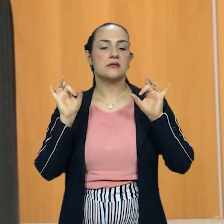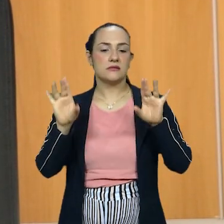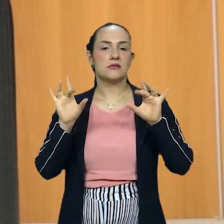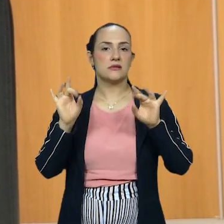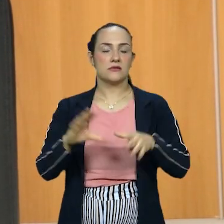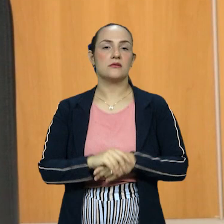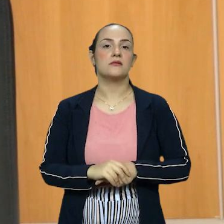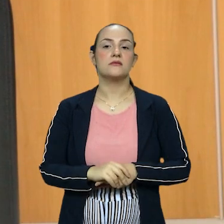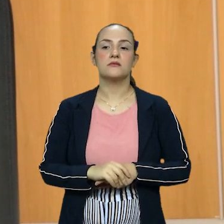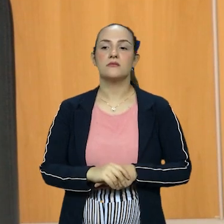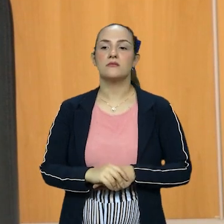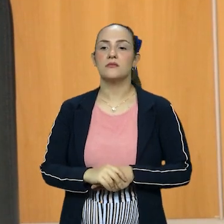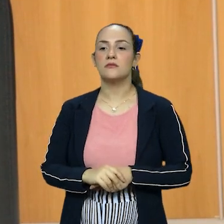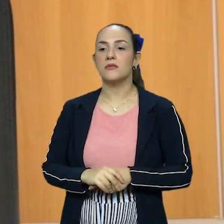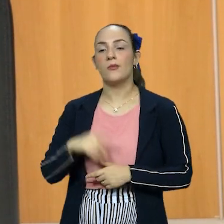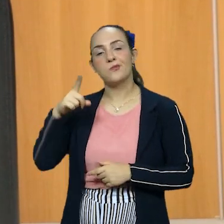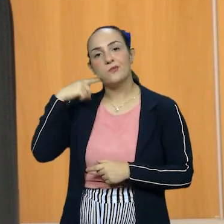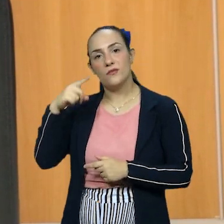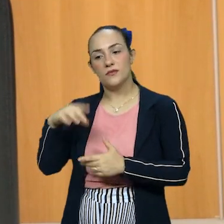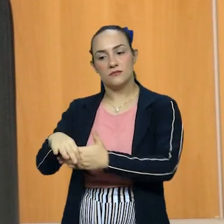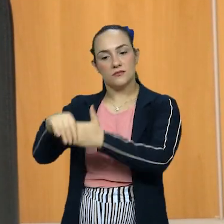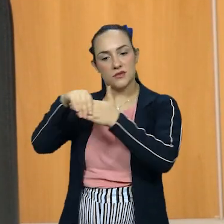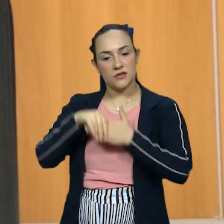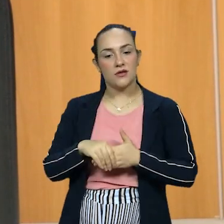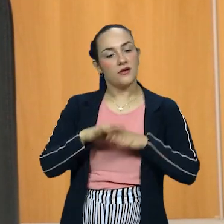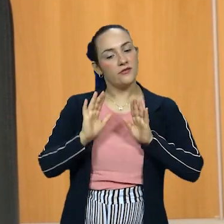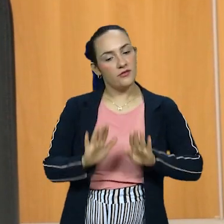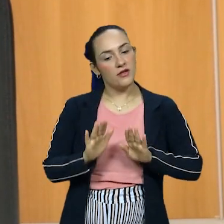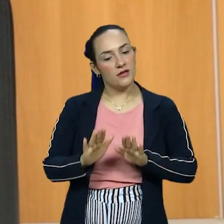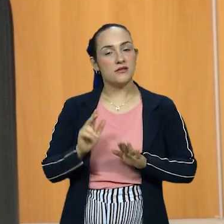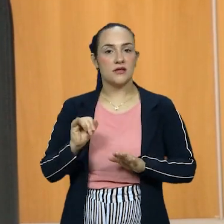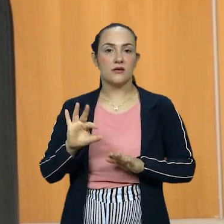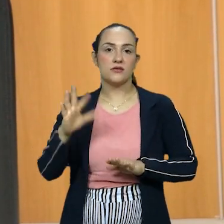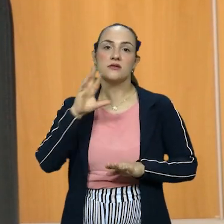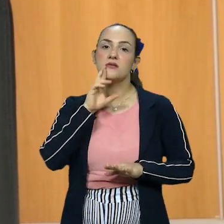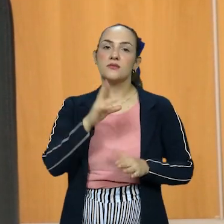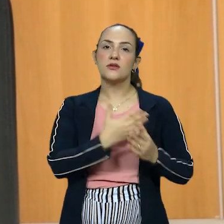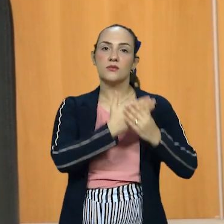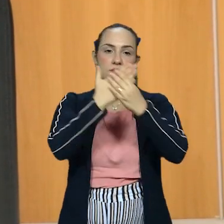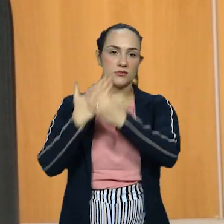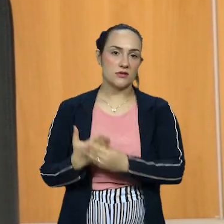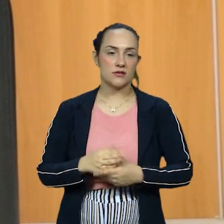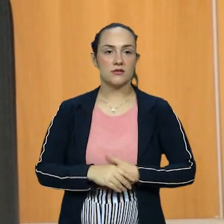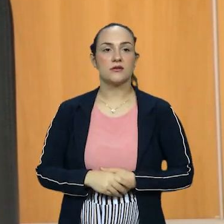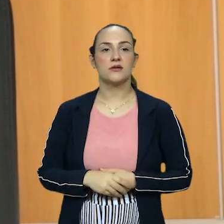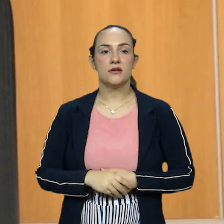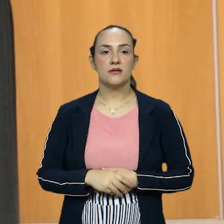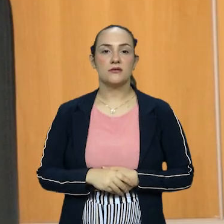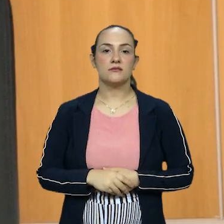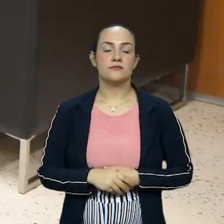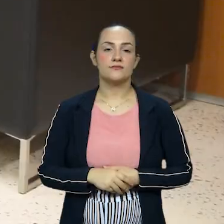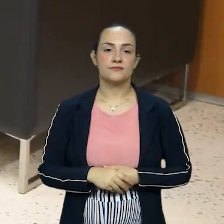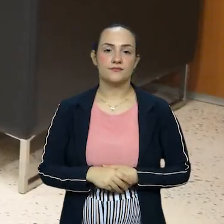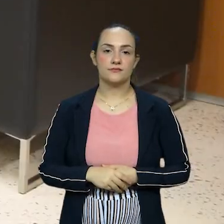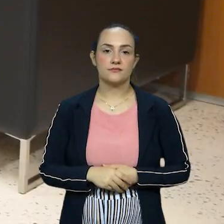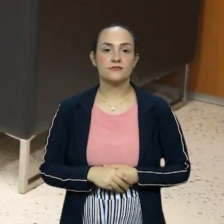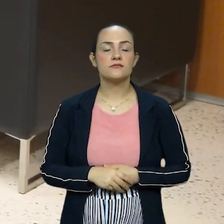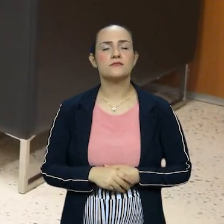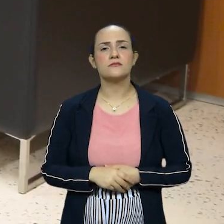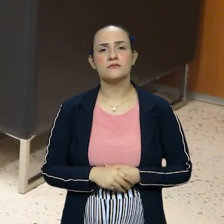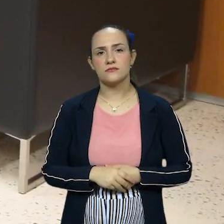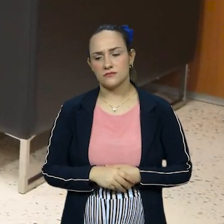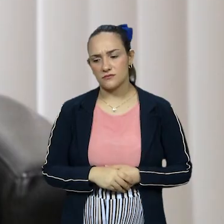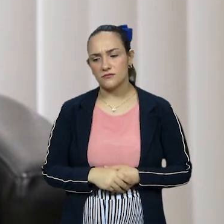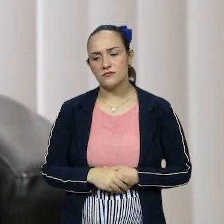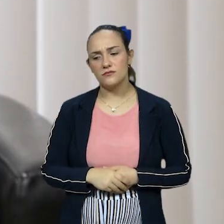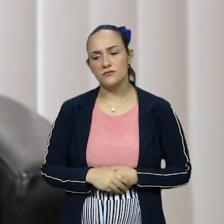tem essas salas especiais para receber os advogados que tenham o infortúnio de responder um processo.